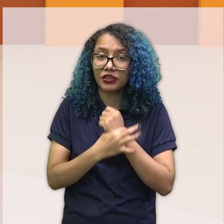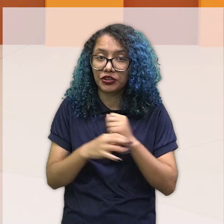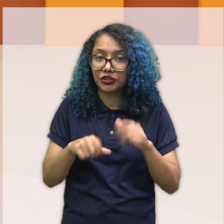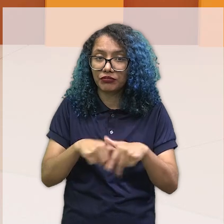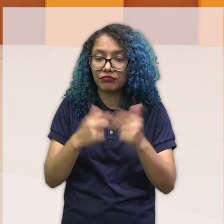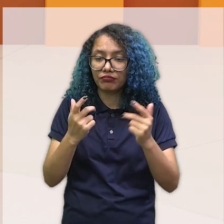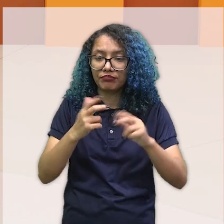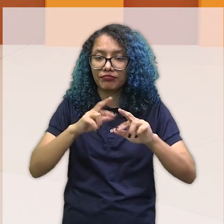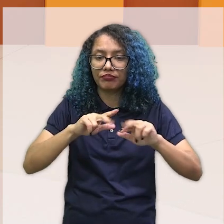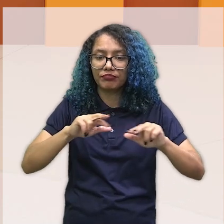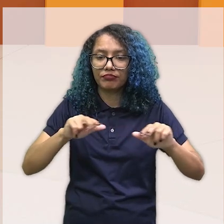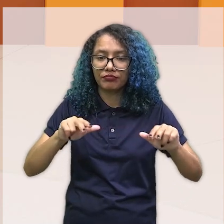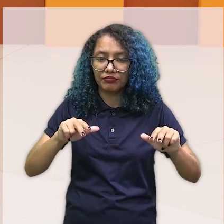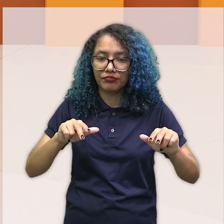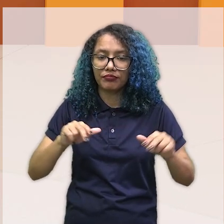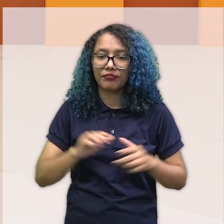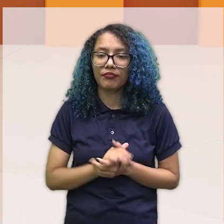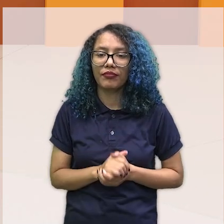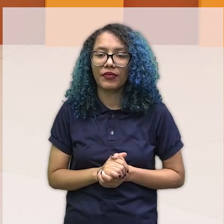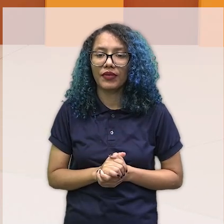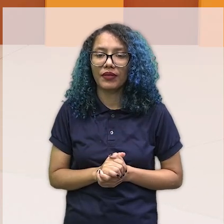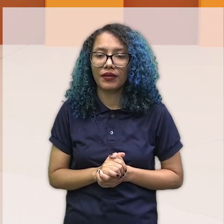essa diversidade étnica,